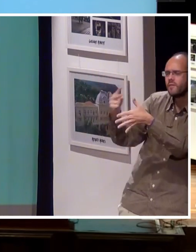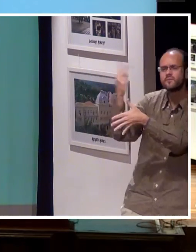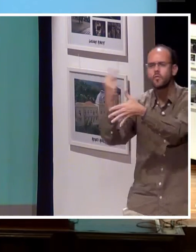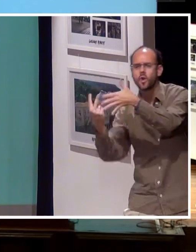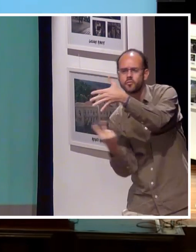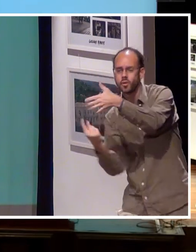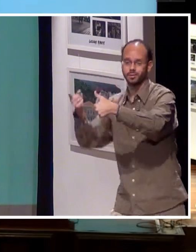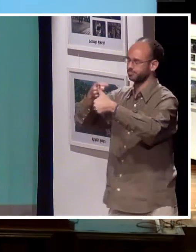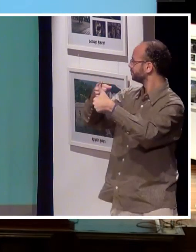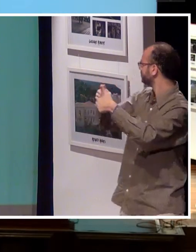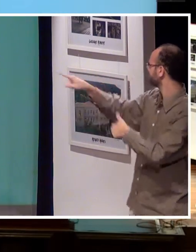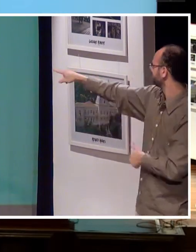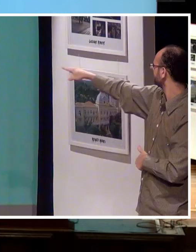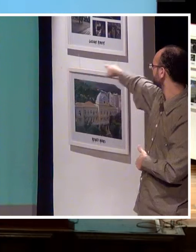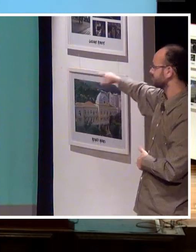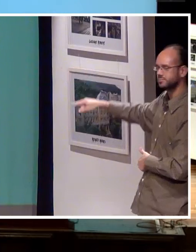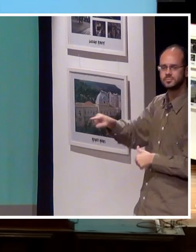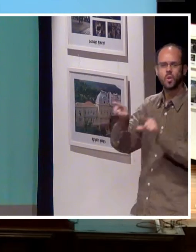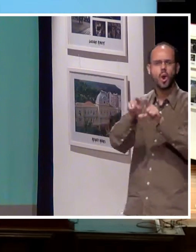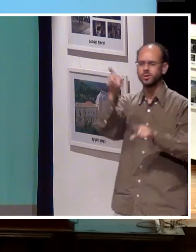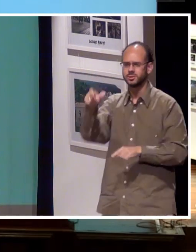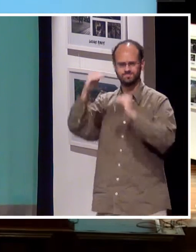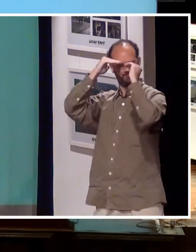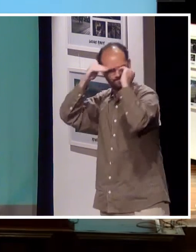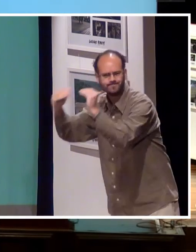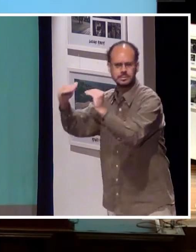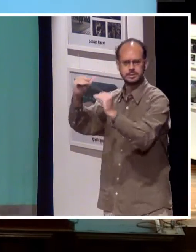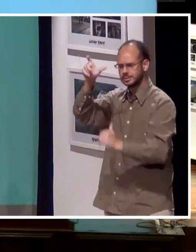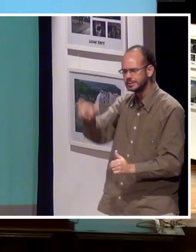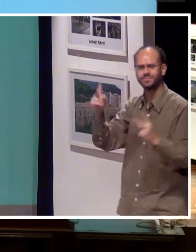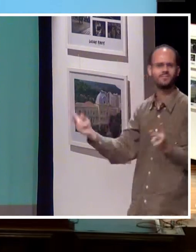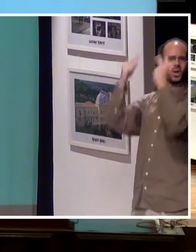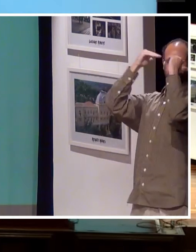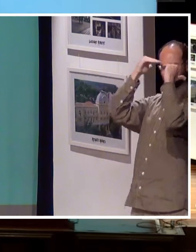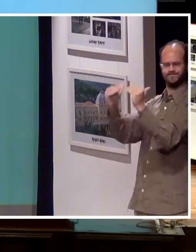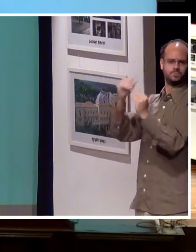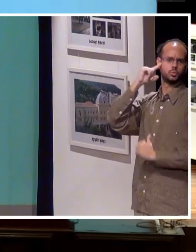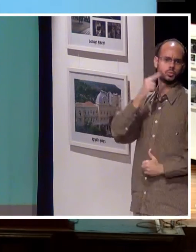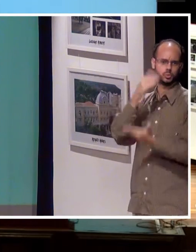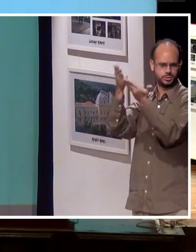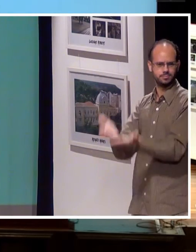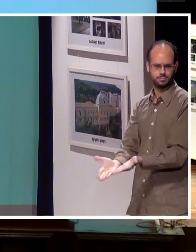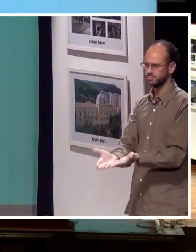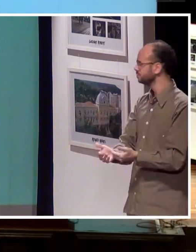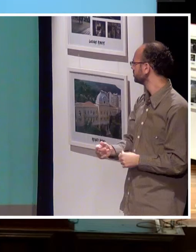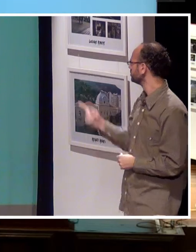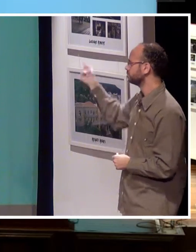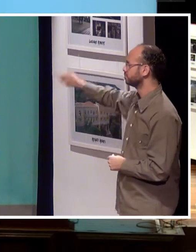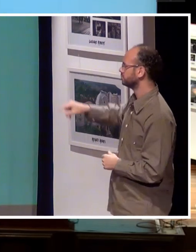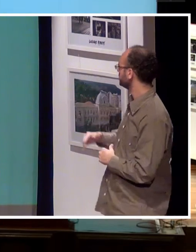Esse indivíduo com relação aos valores, esses pontos agregados, né, o ser surdo com o respeito,